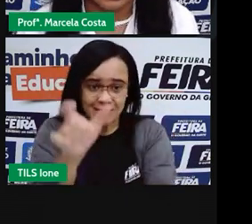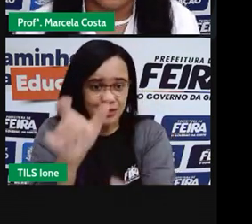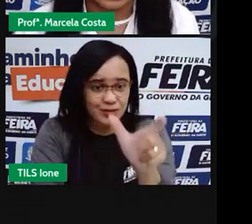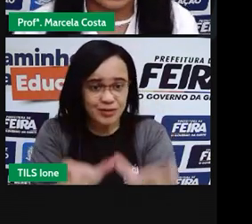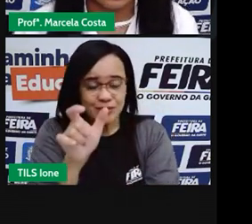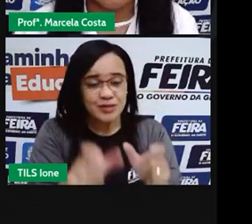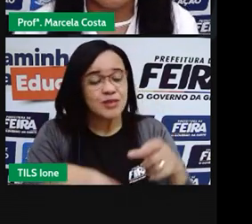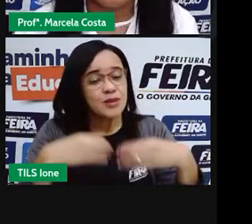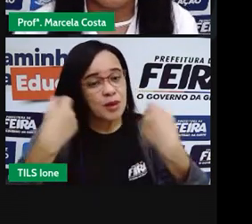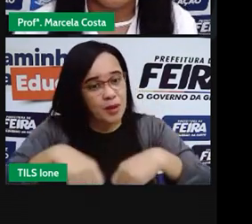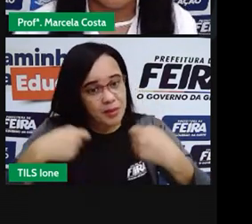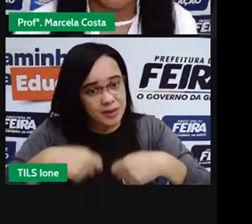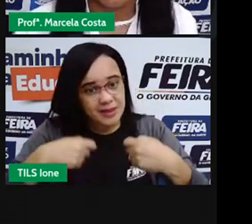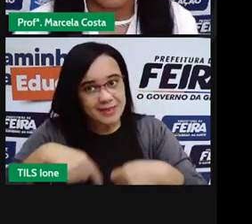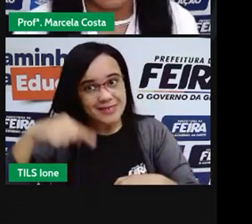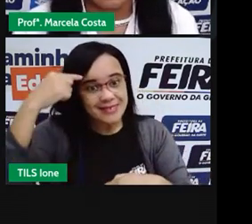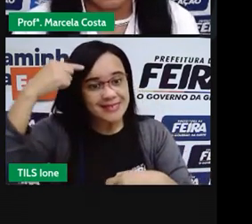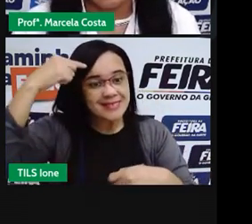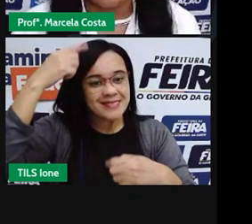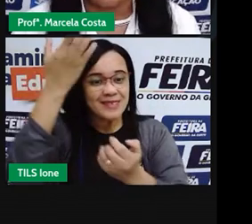Atlântica. Não é isso?